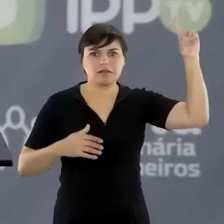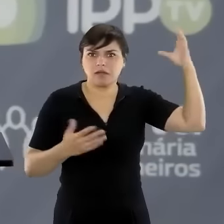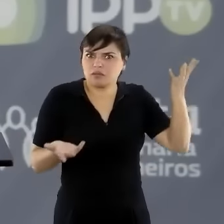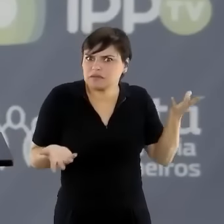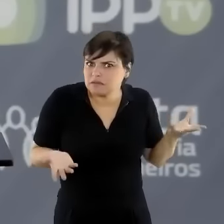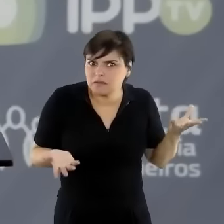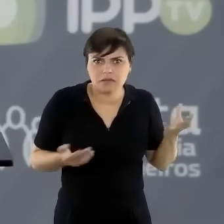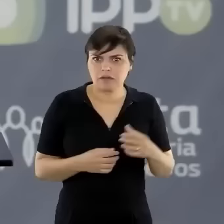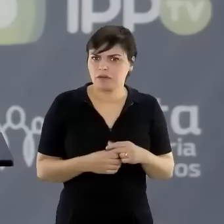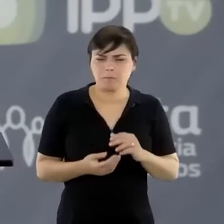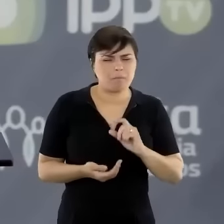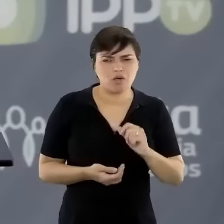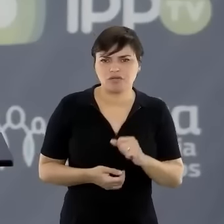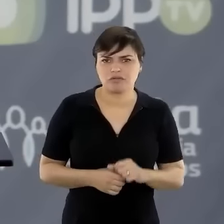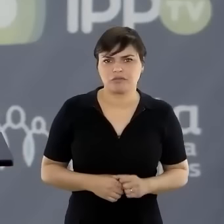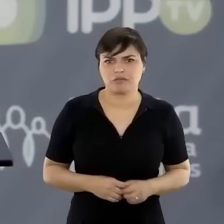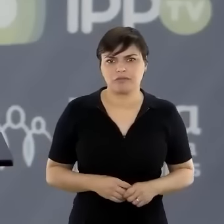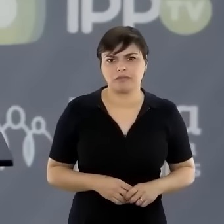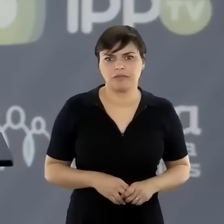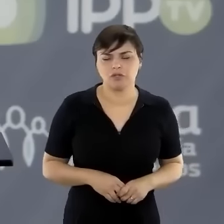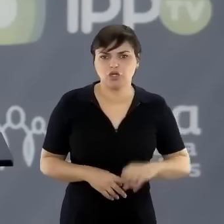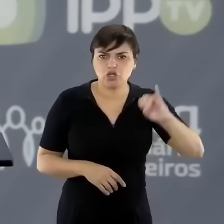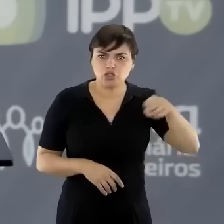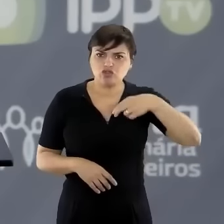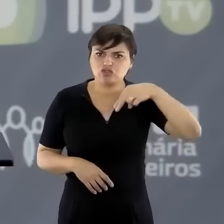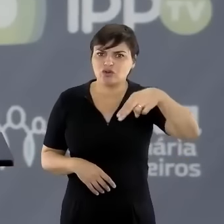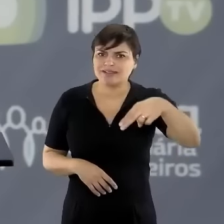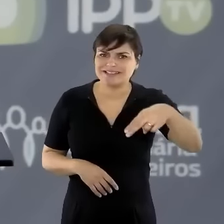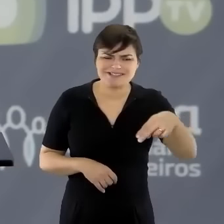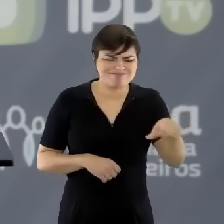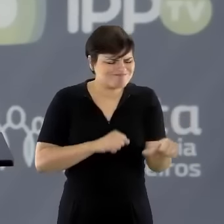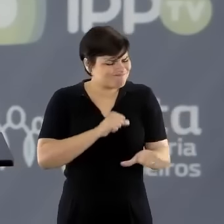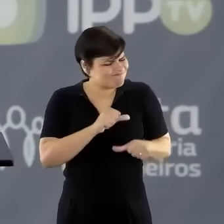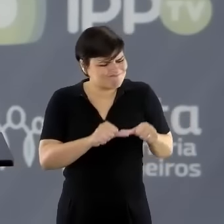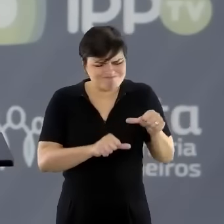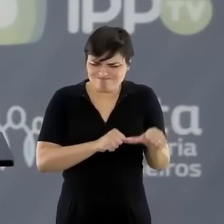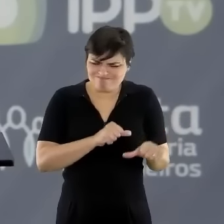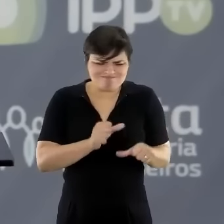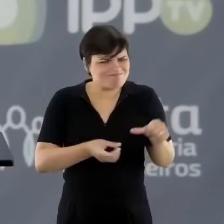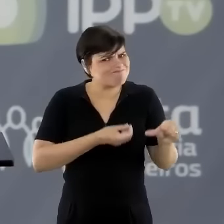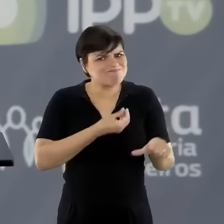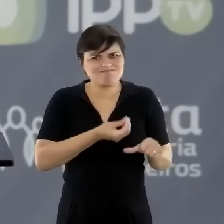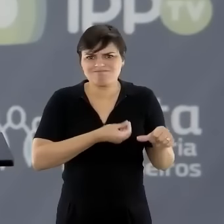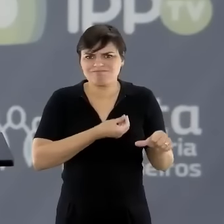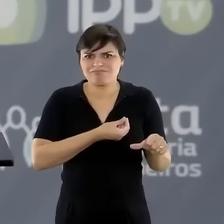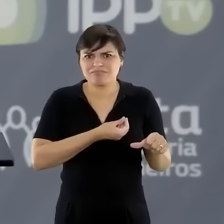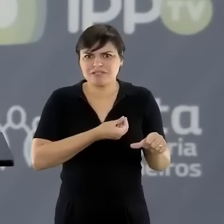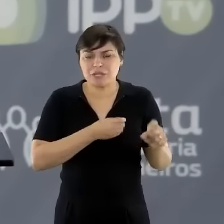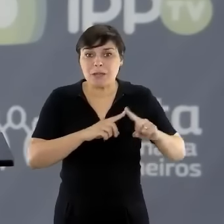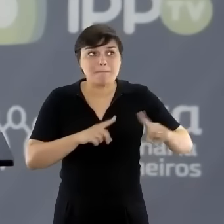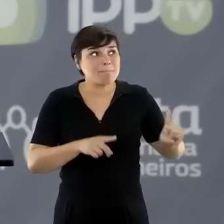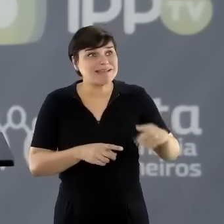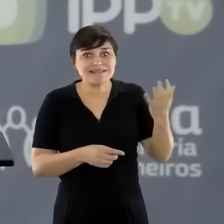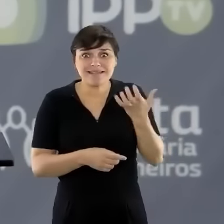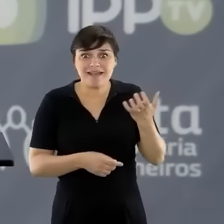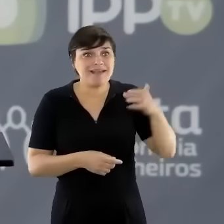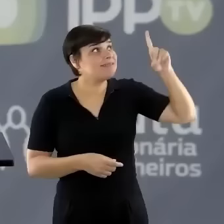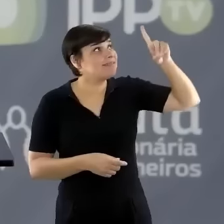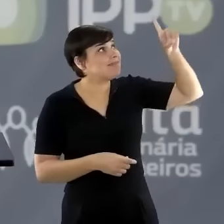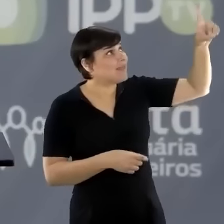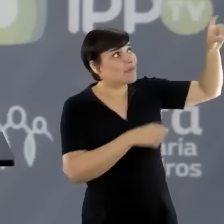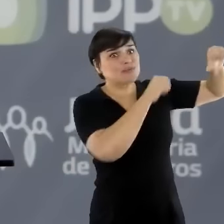do texto Jonas um homem que não muda mas espera que Deus mude